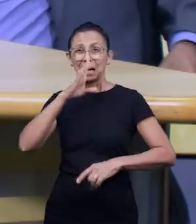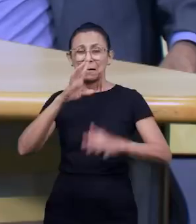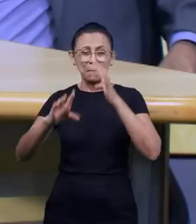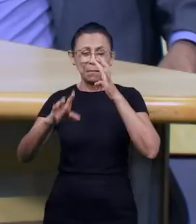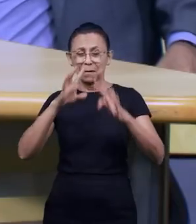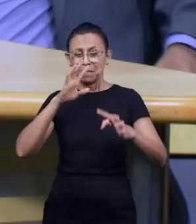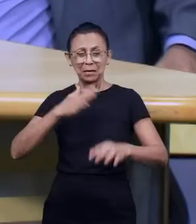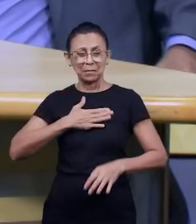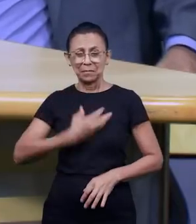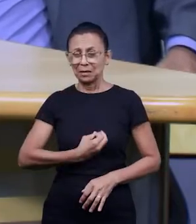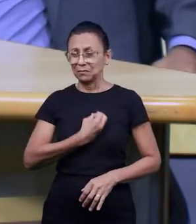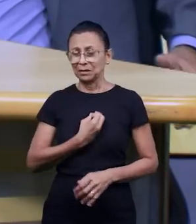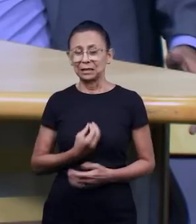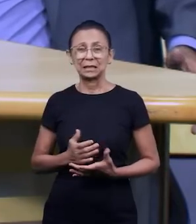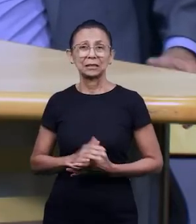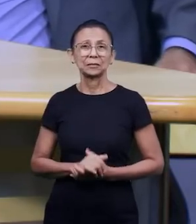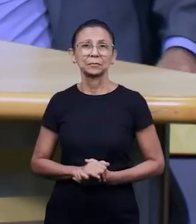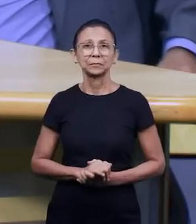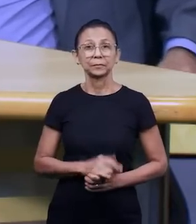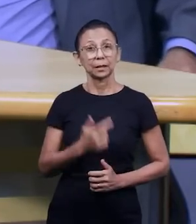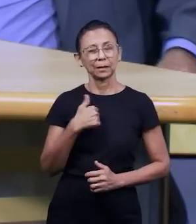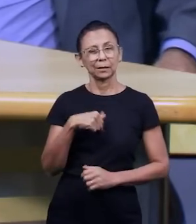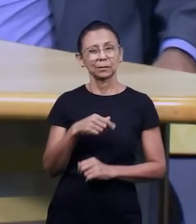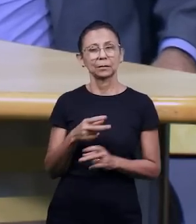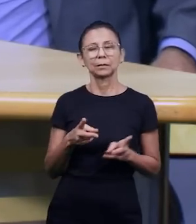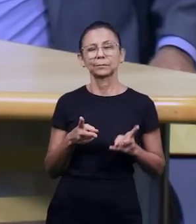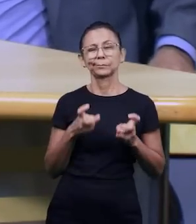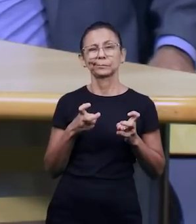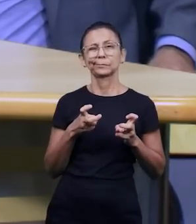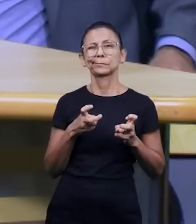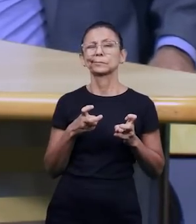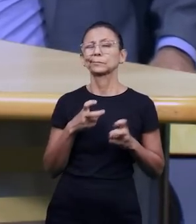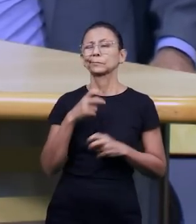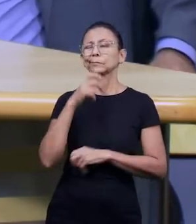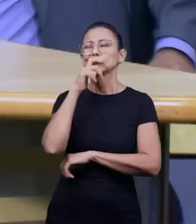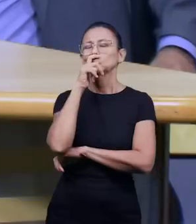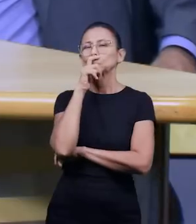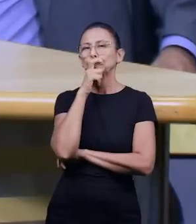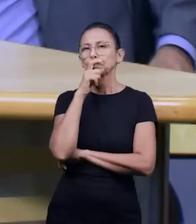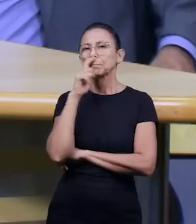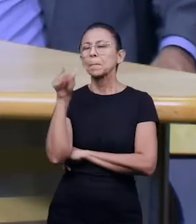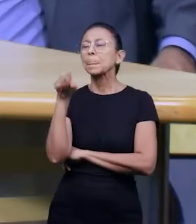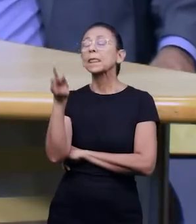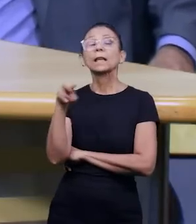tal. Tinha um caso um dia na igreja de Vila Velha 1,